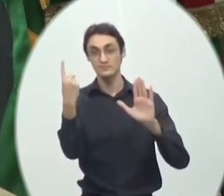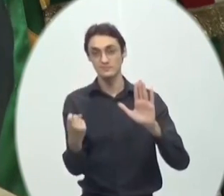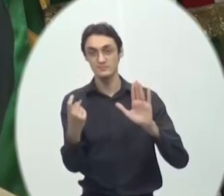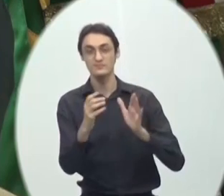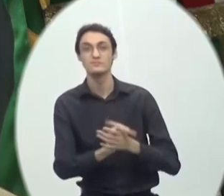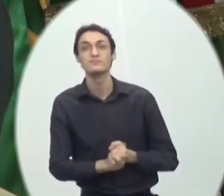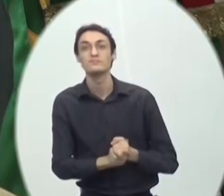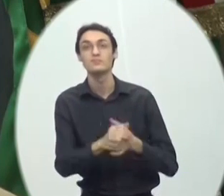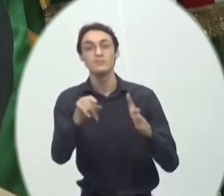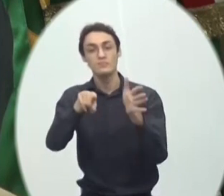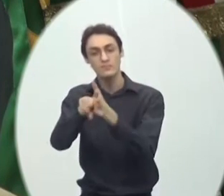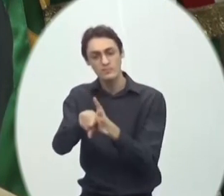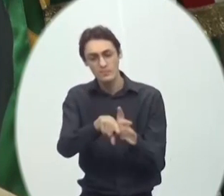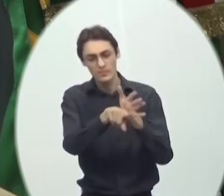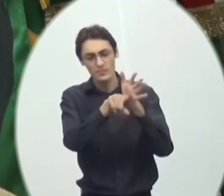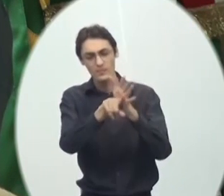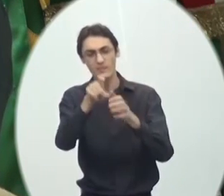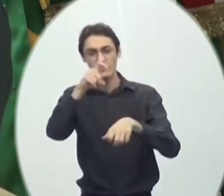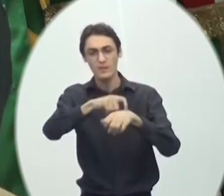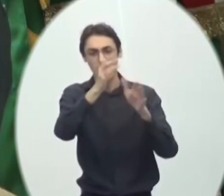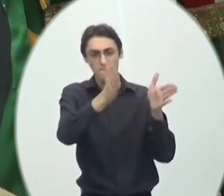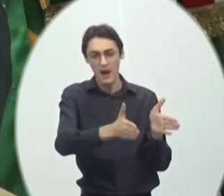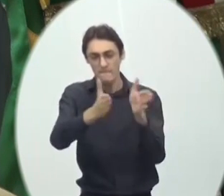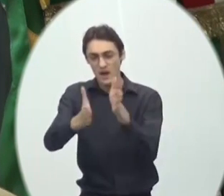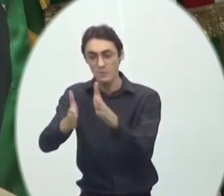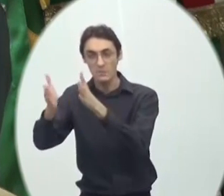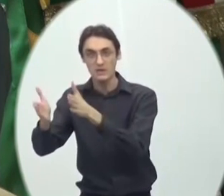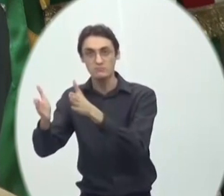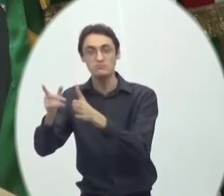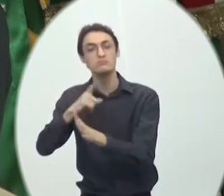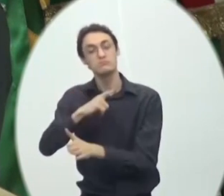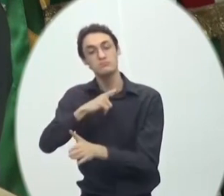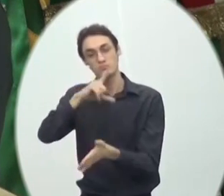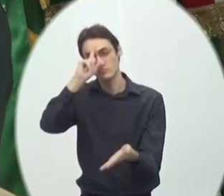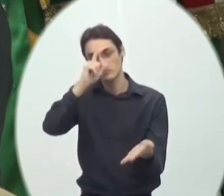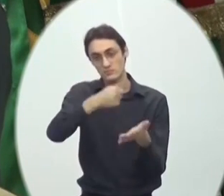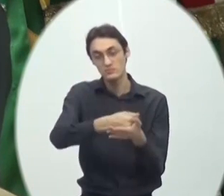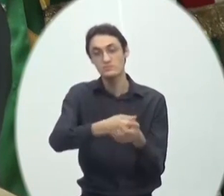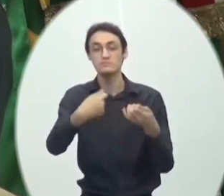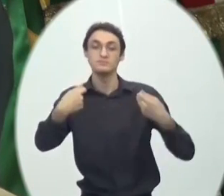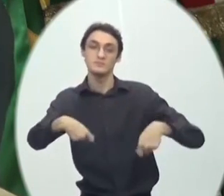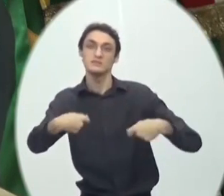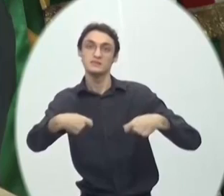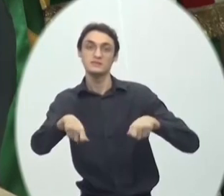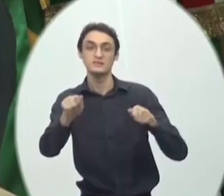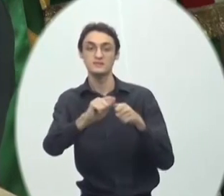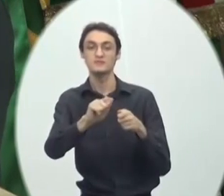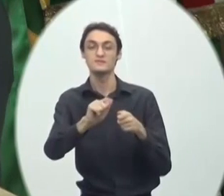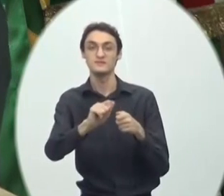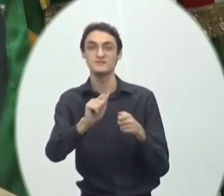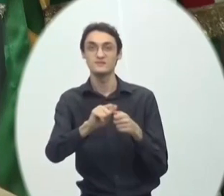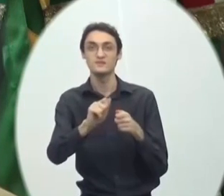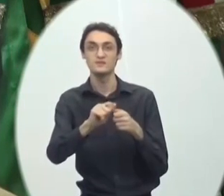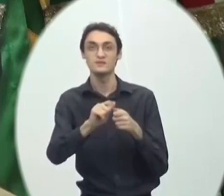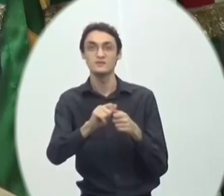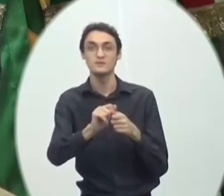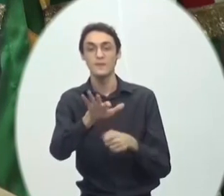A avaliação periódica estipulada nesse deverão ser realizada no